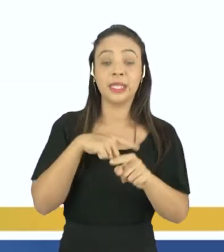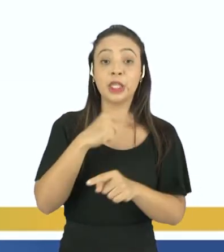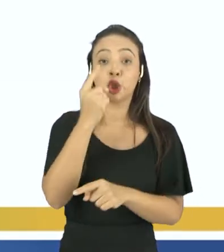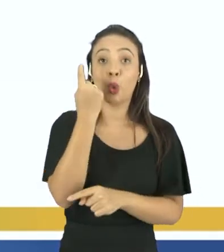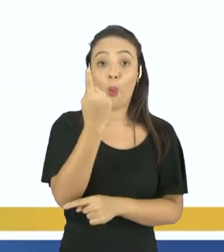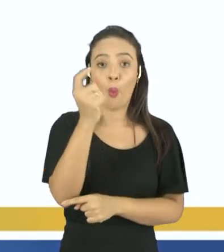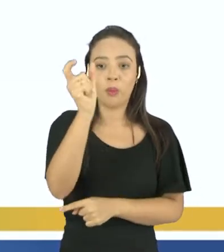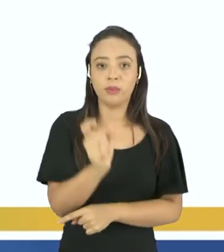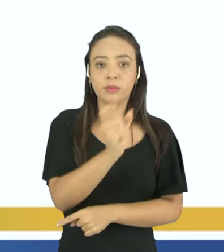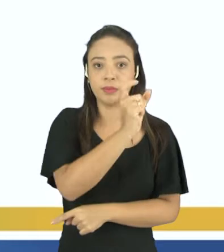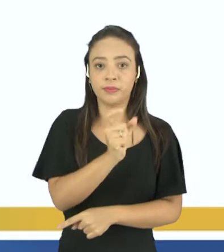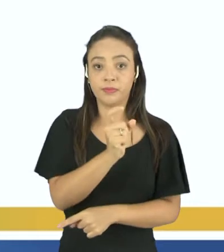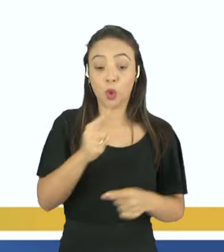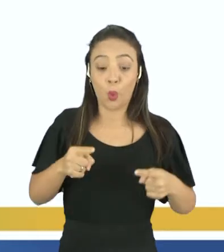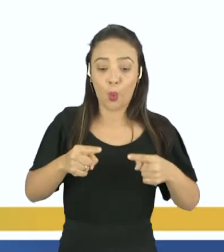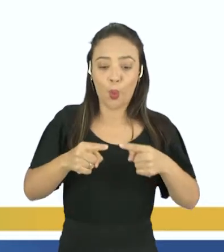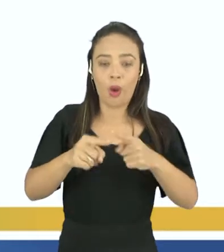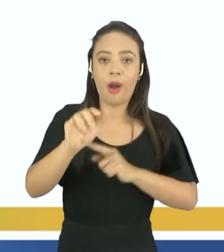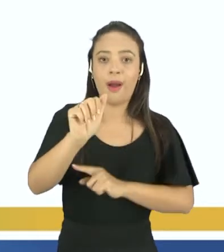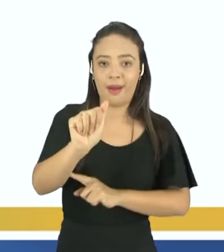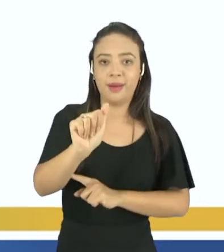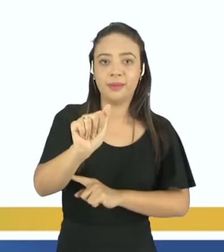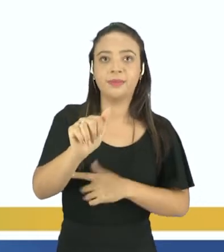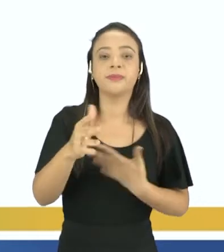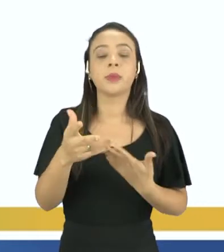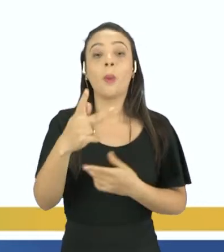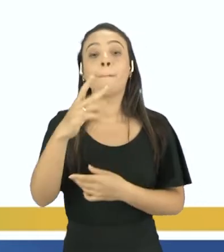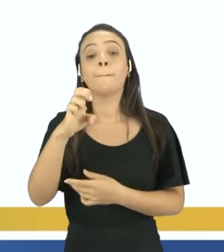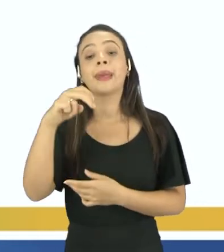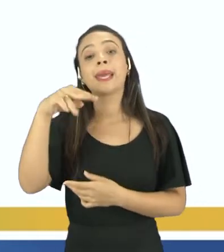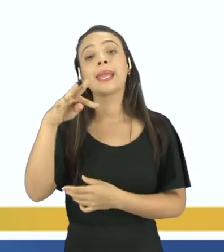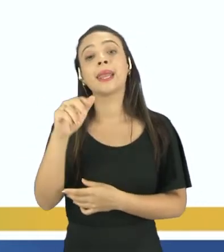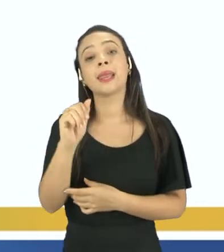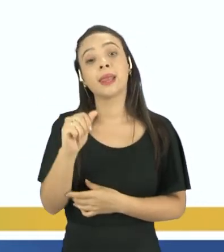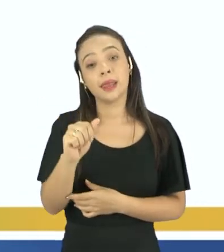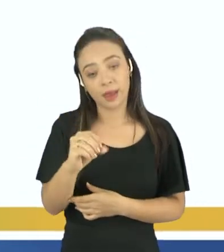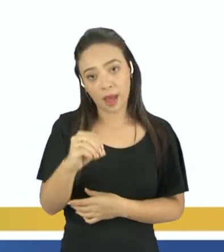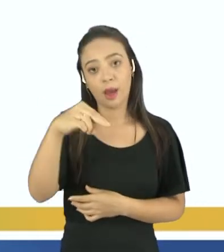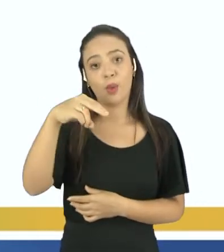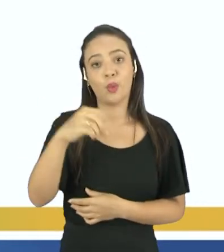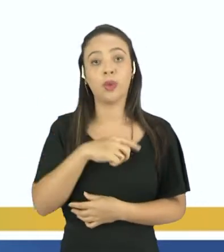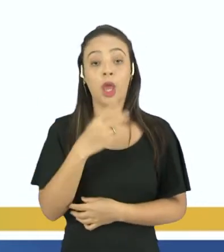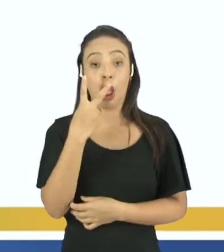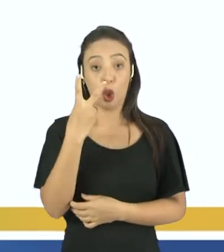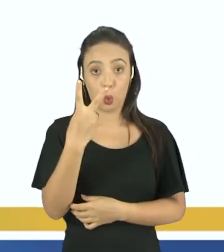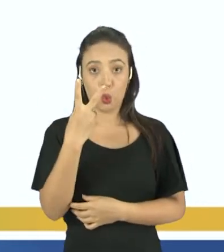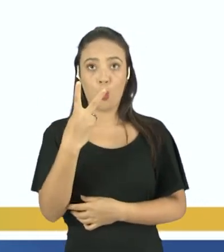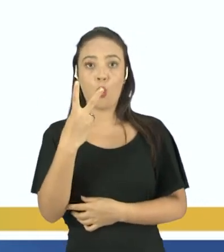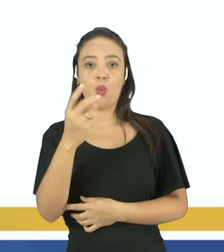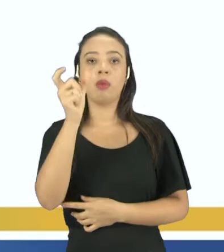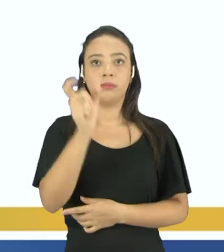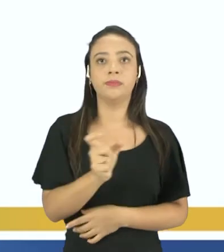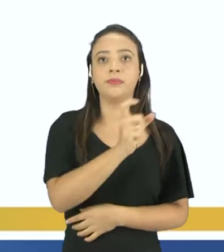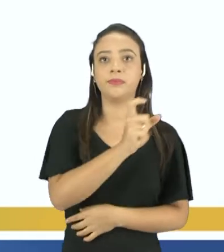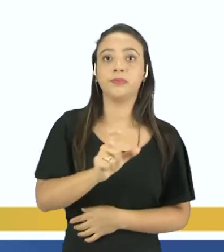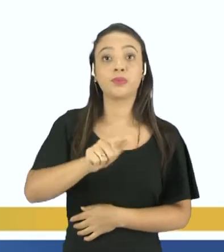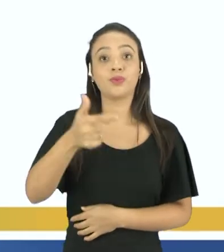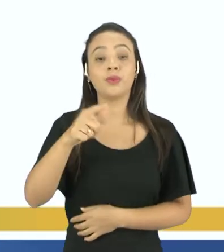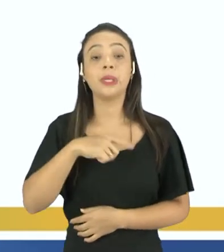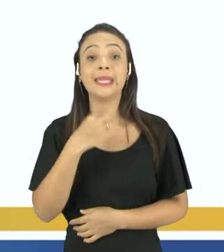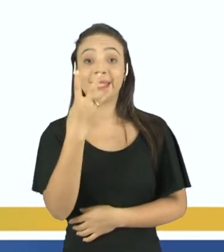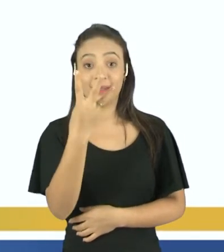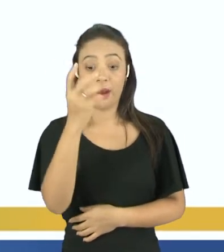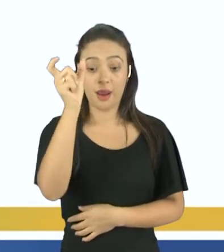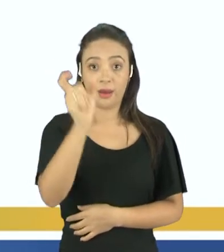o Ronaldo vs acerto no pentágono nós já temos duas diagonais saindo do vértice A e no hexágono nós já temos três